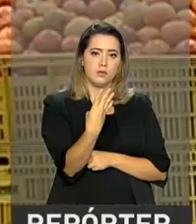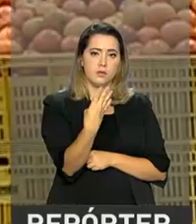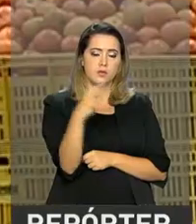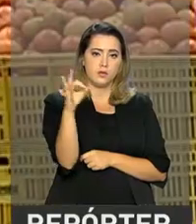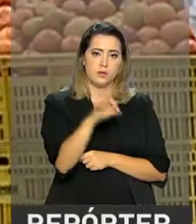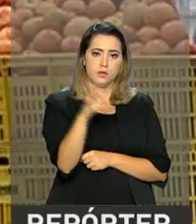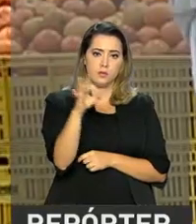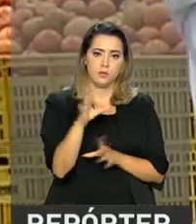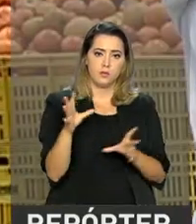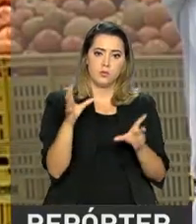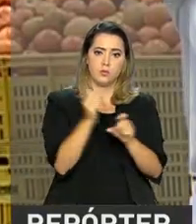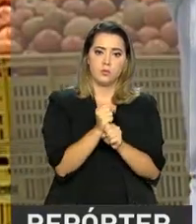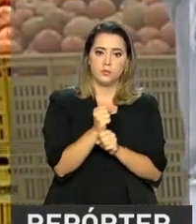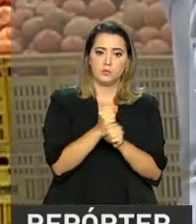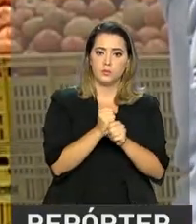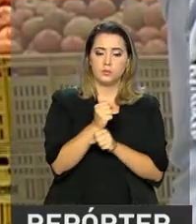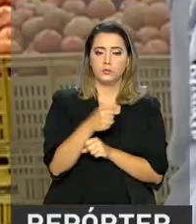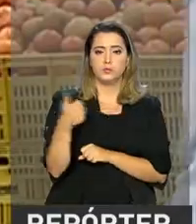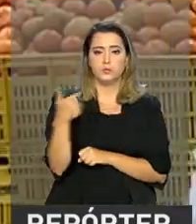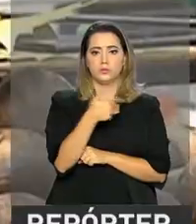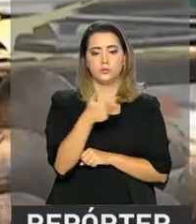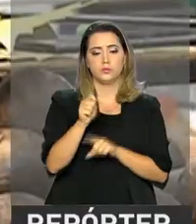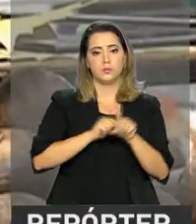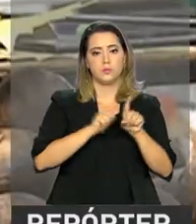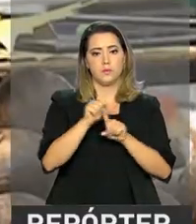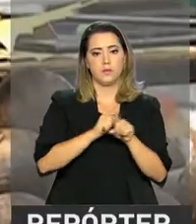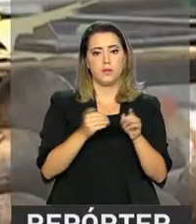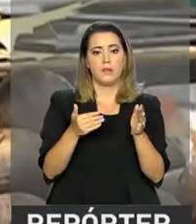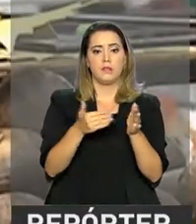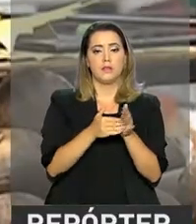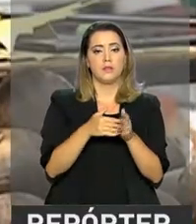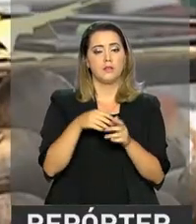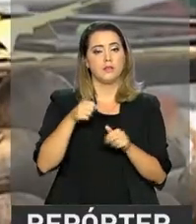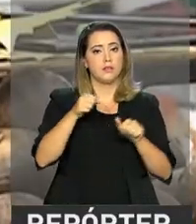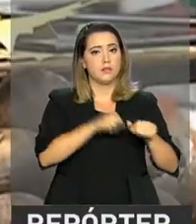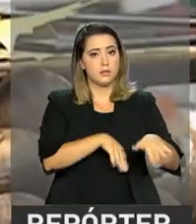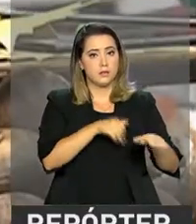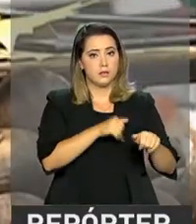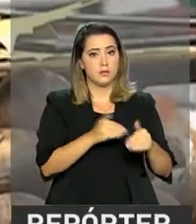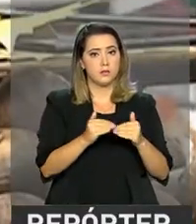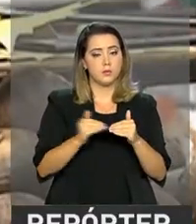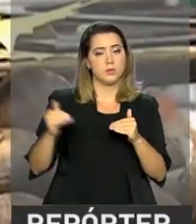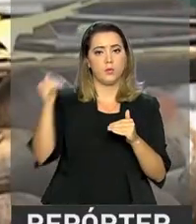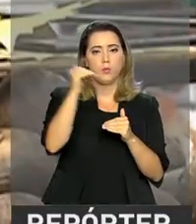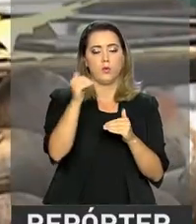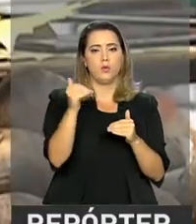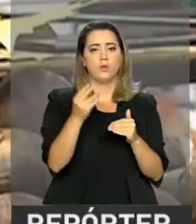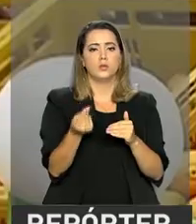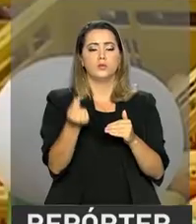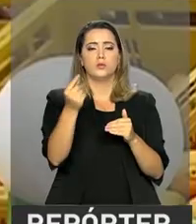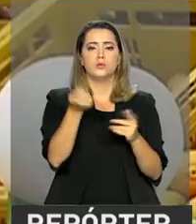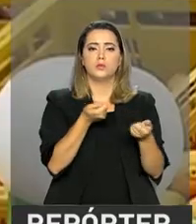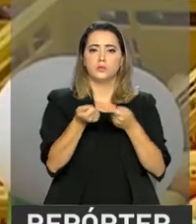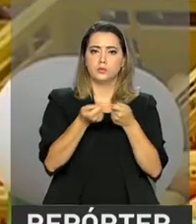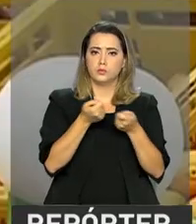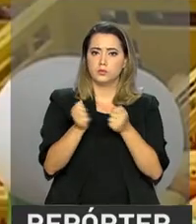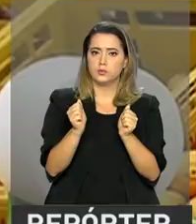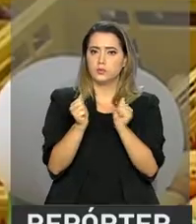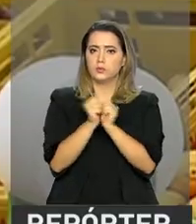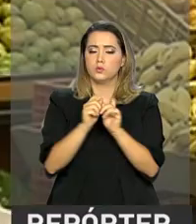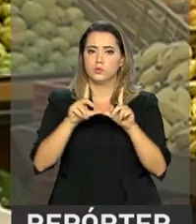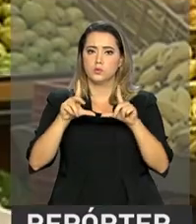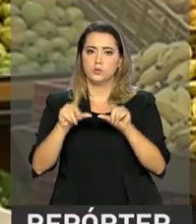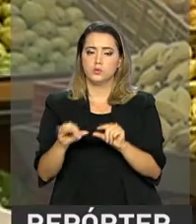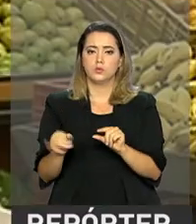2,54% no acumulado dos últimos 12 meses até setembro. E com a alta dos preços sob controle, junto com a queda